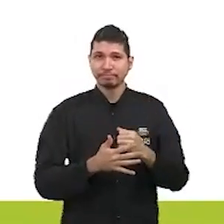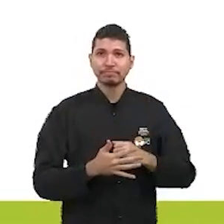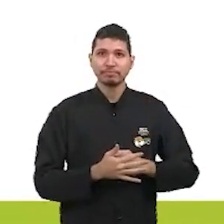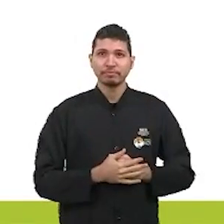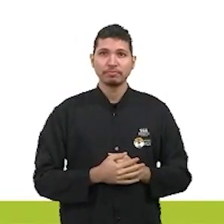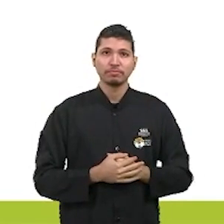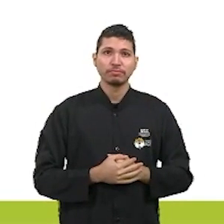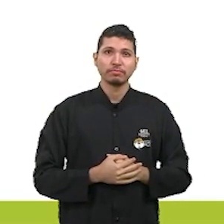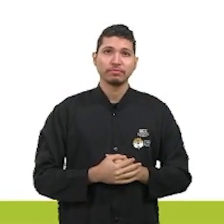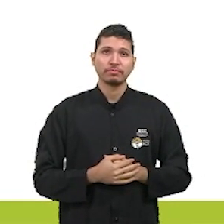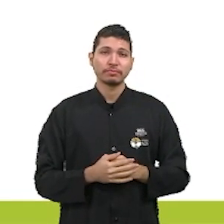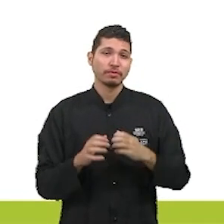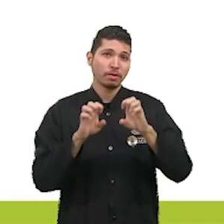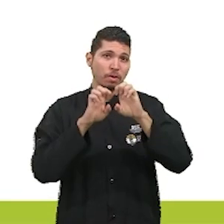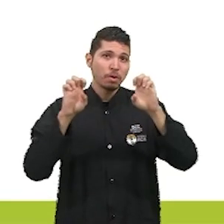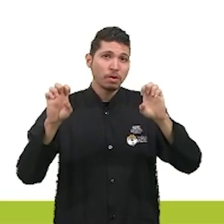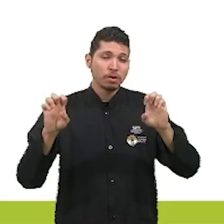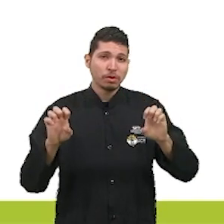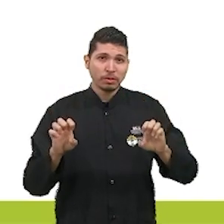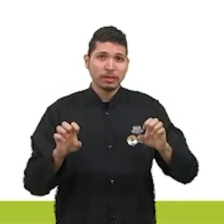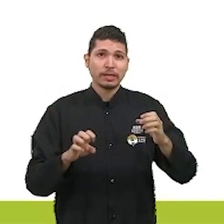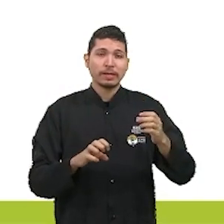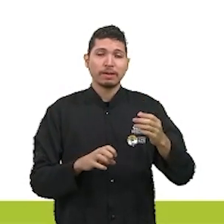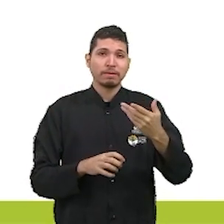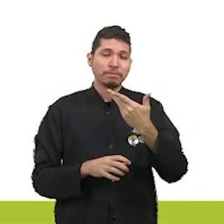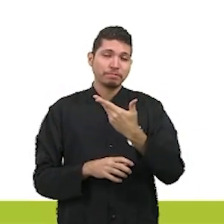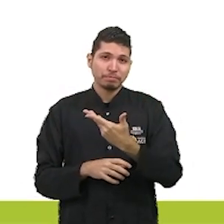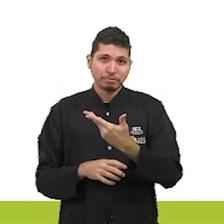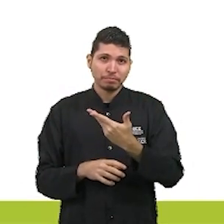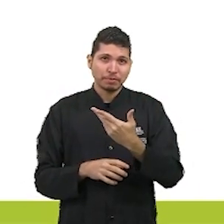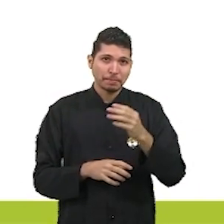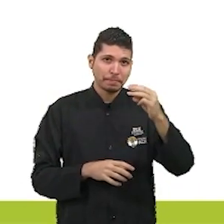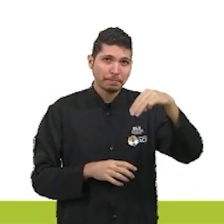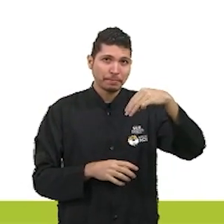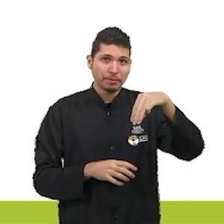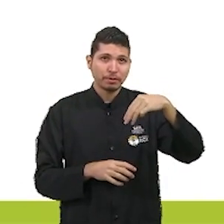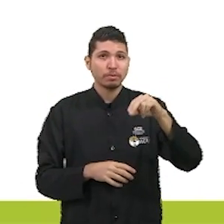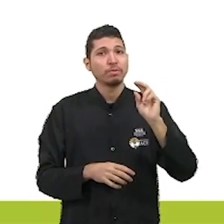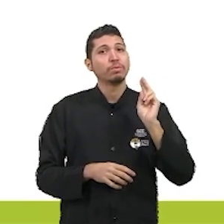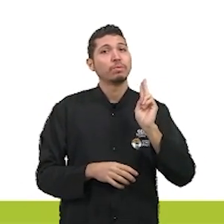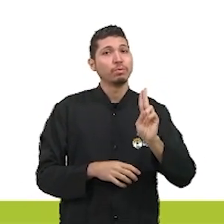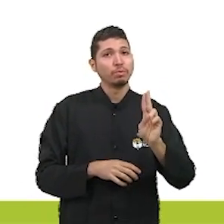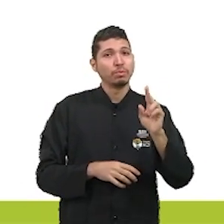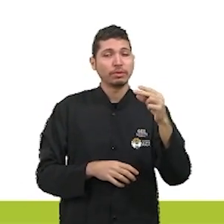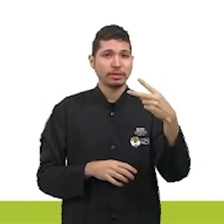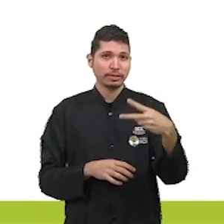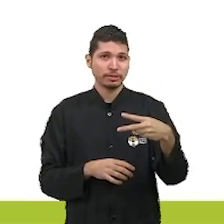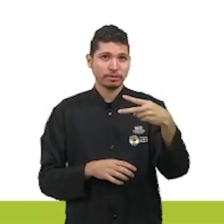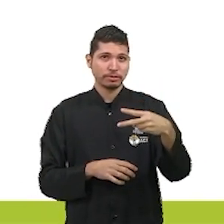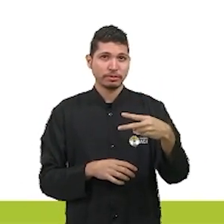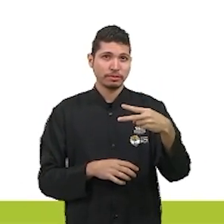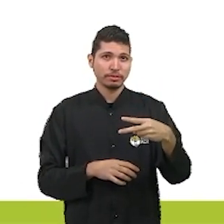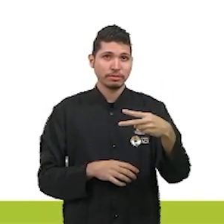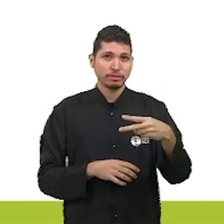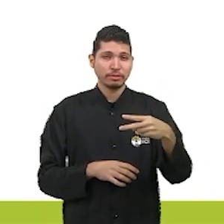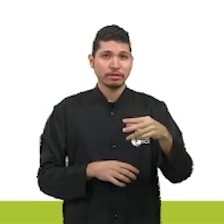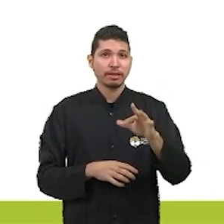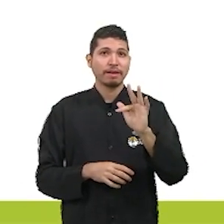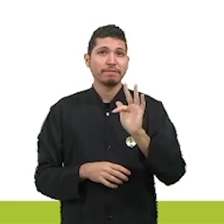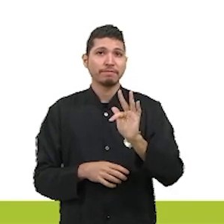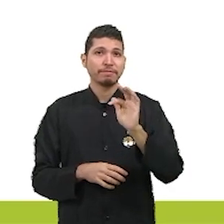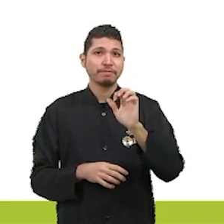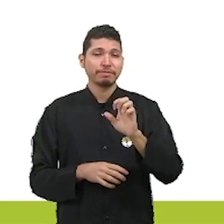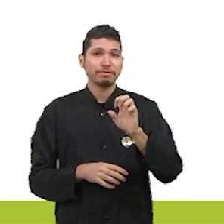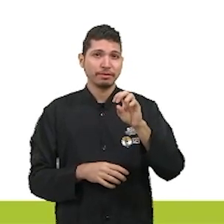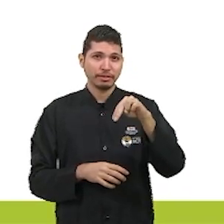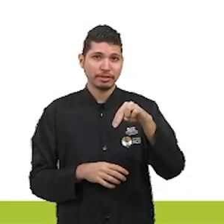matemática. Olha só, verifique que ali está U igual a minha FEM, que é o meu